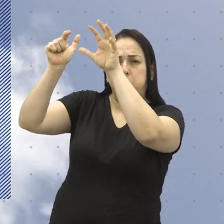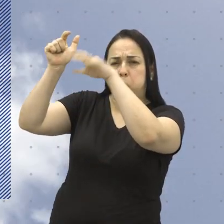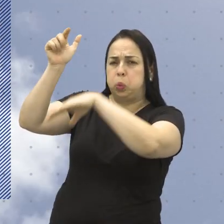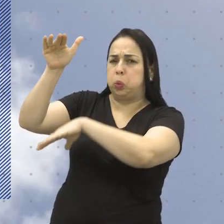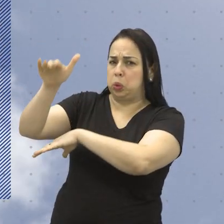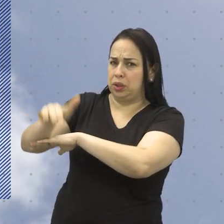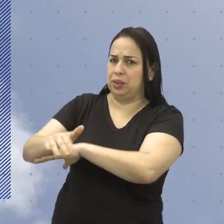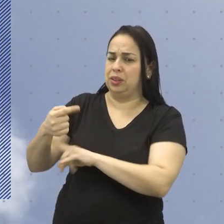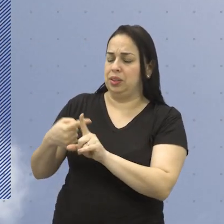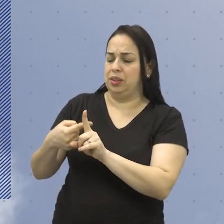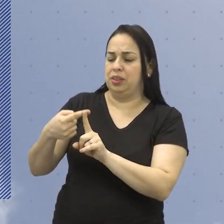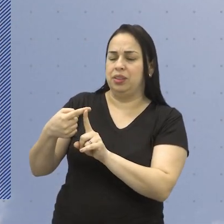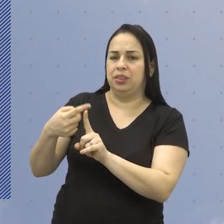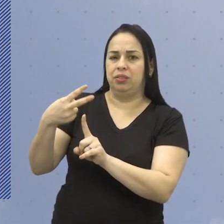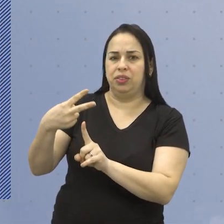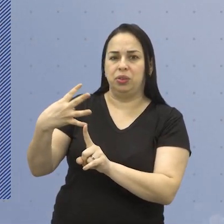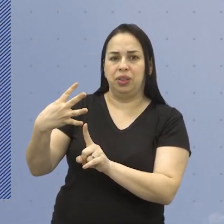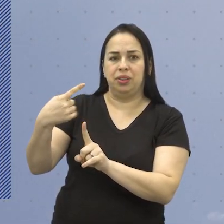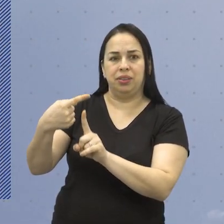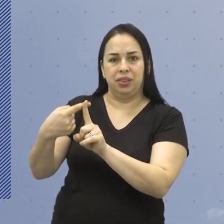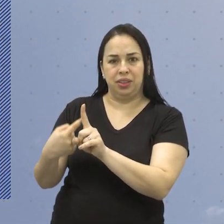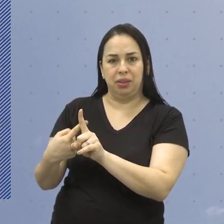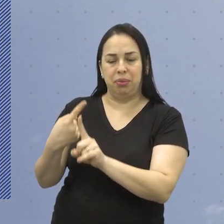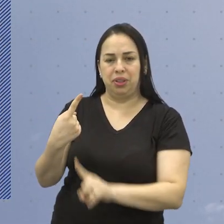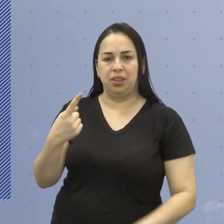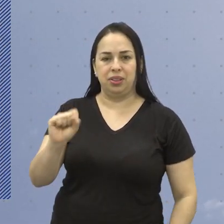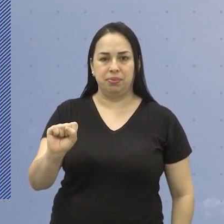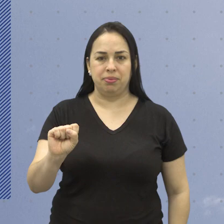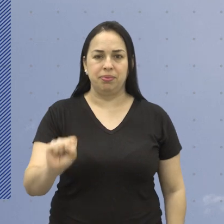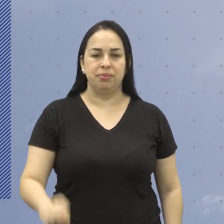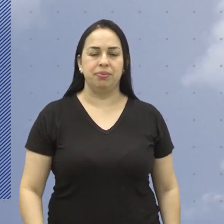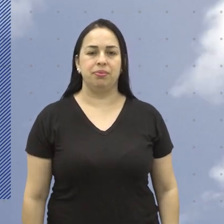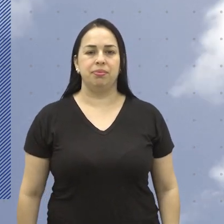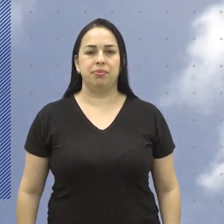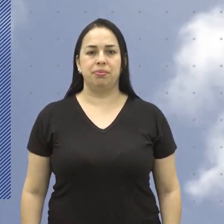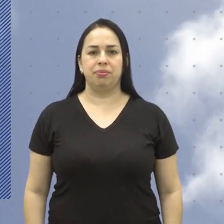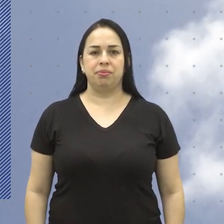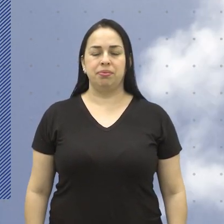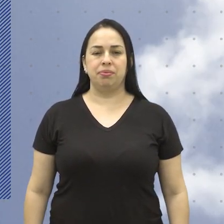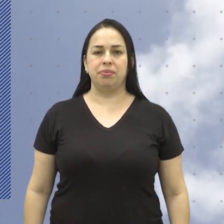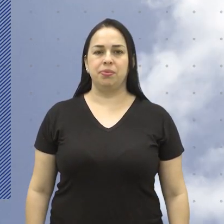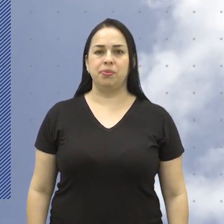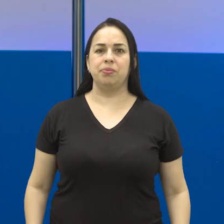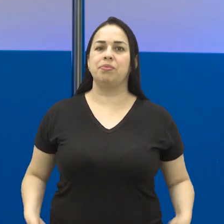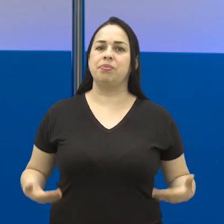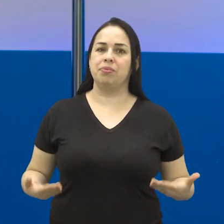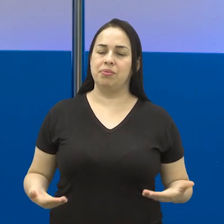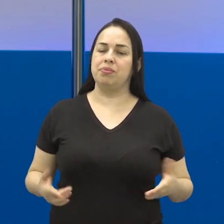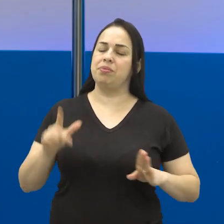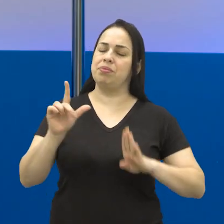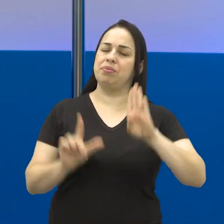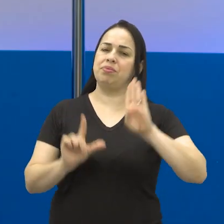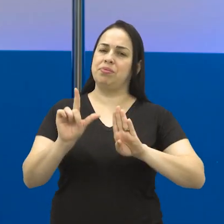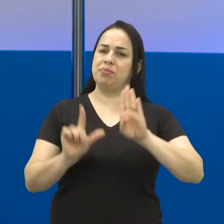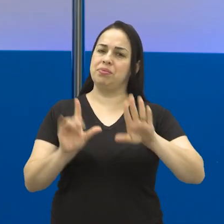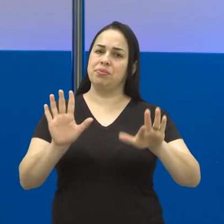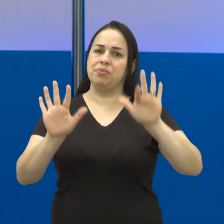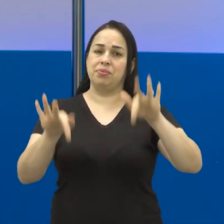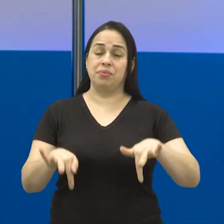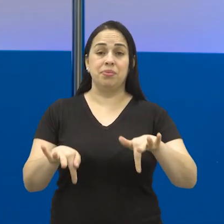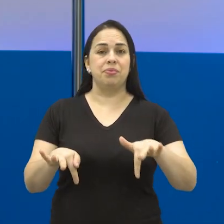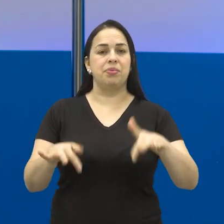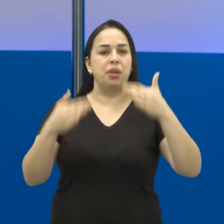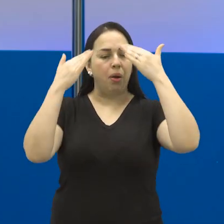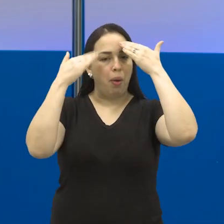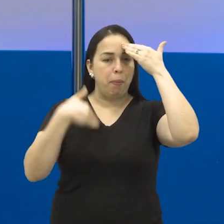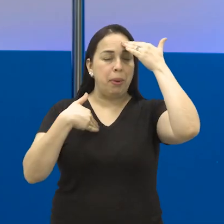toda a tarde. A máxima prevista é de 24 e a mínima será de 18. O Boletim Legislativo de hoje